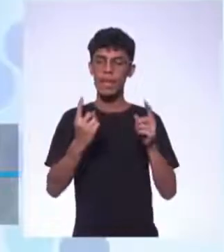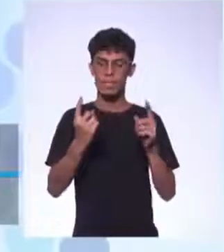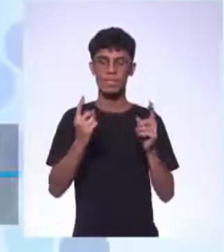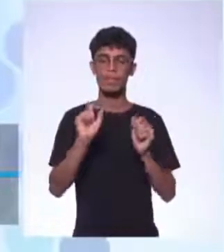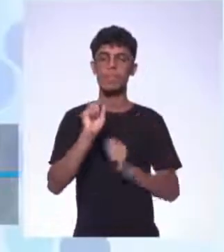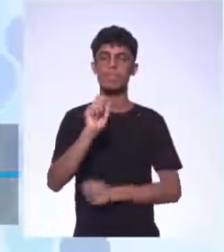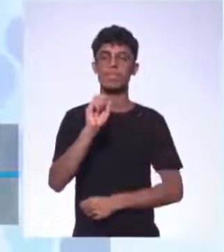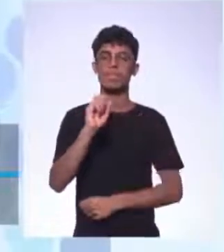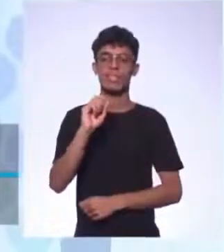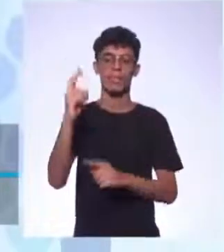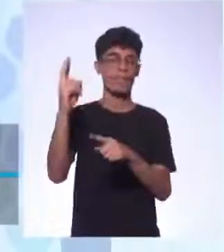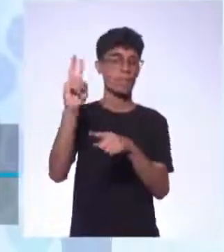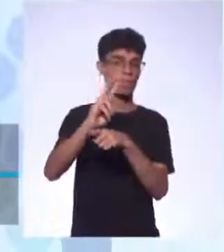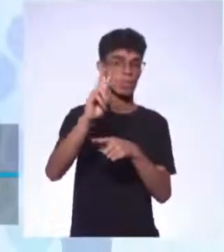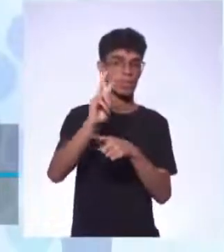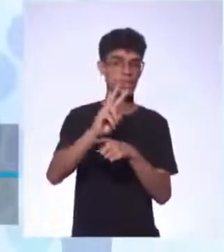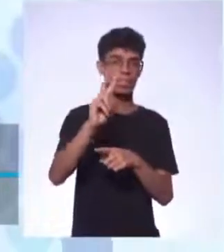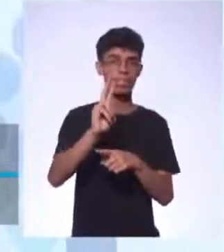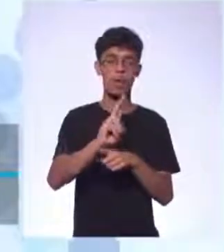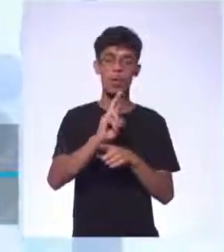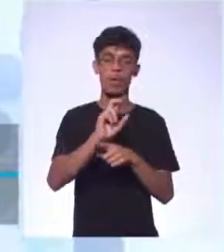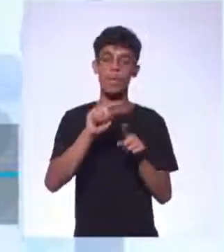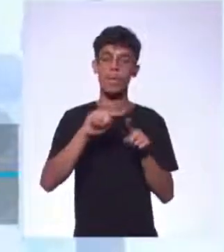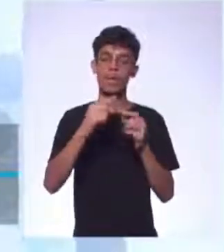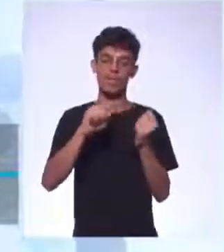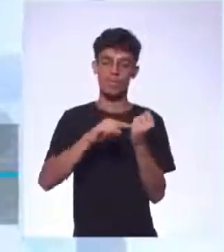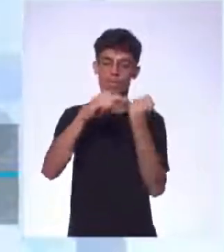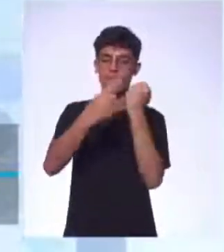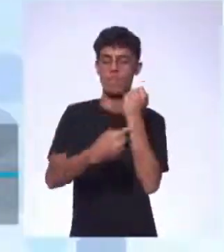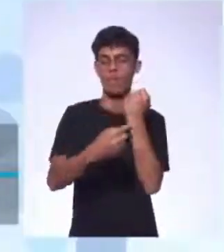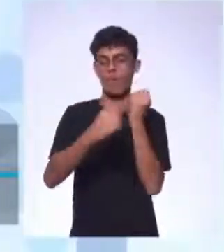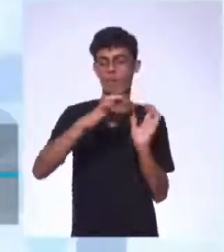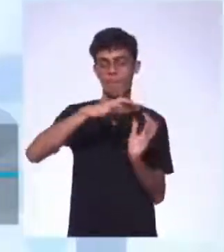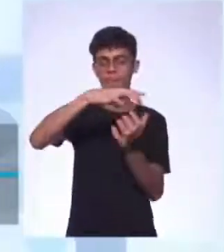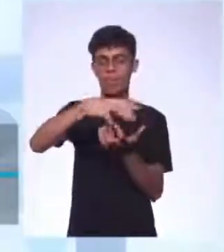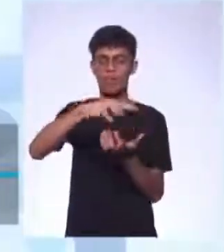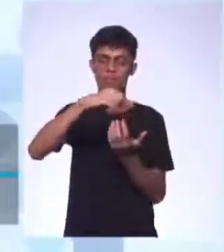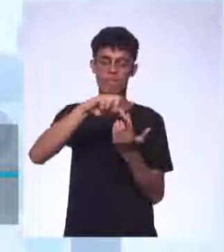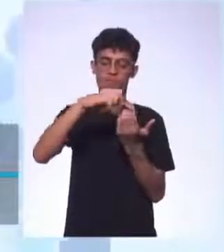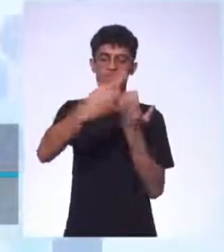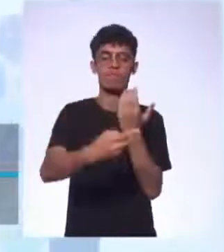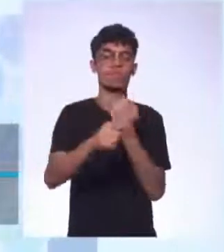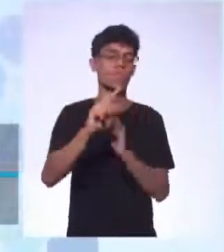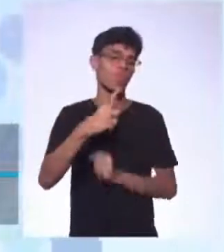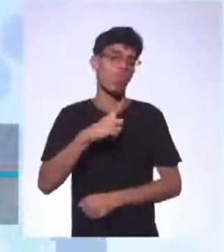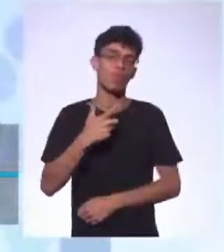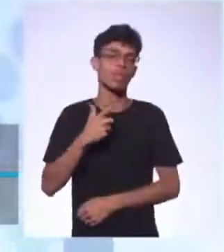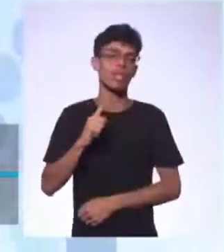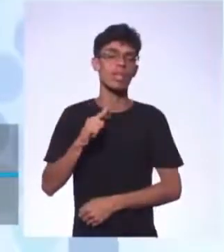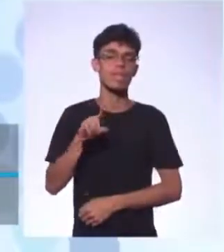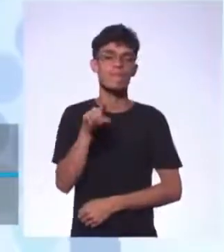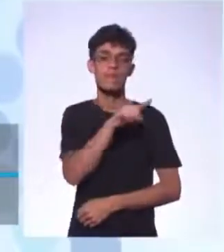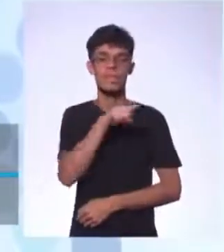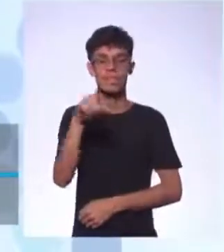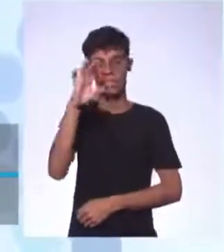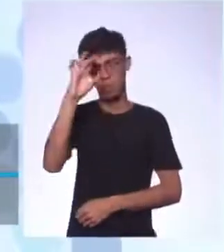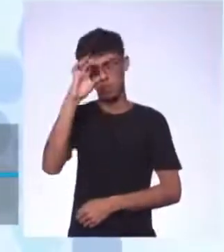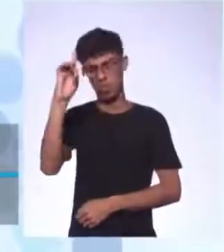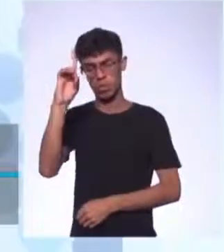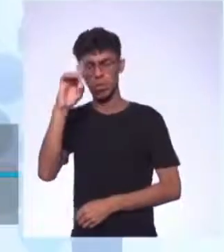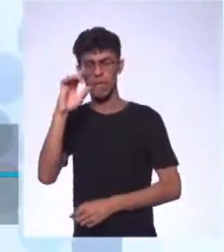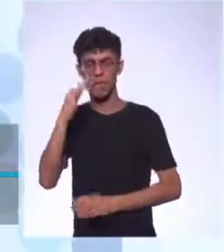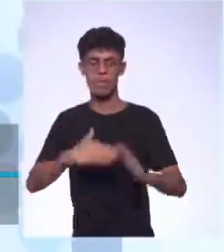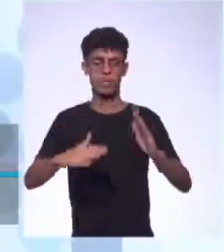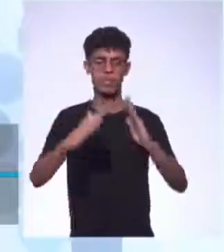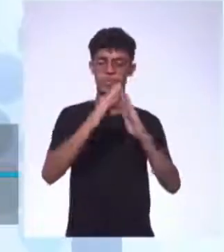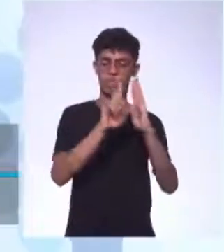esses raios saírem. Se você pensar, se você sair um dia, né, e deixar o carro